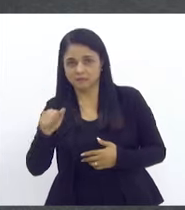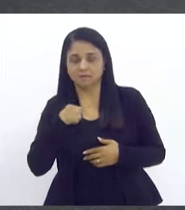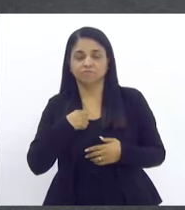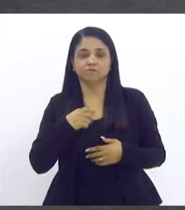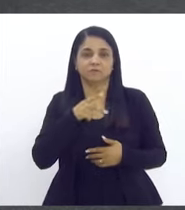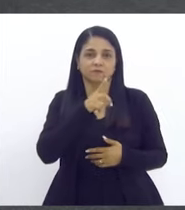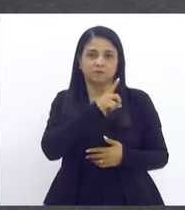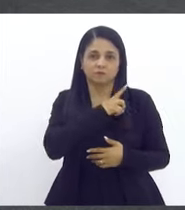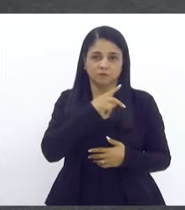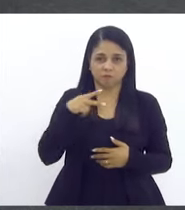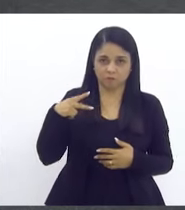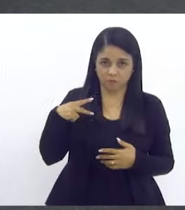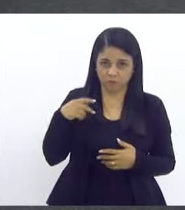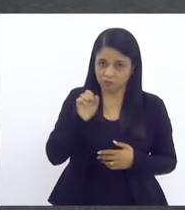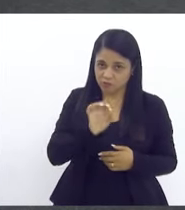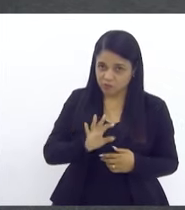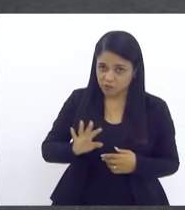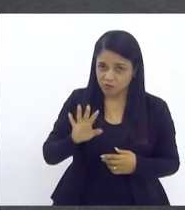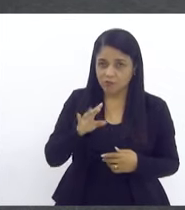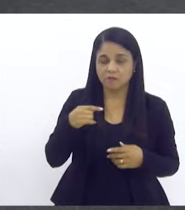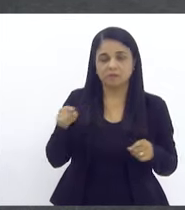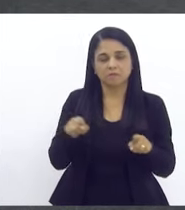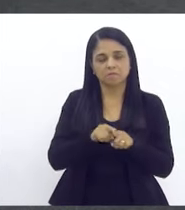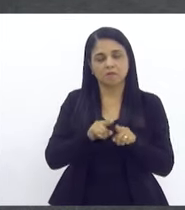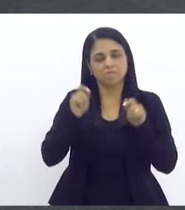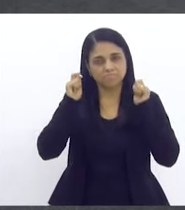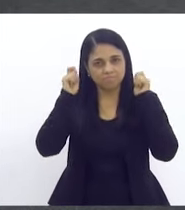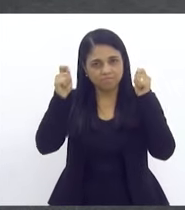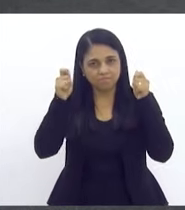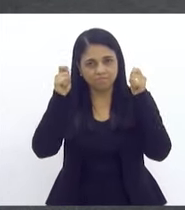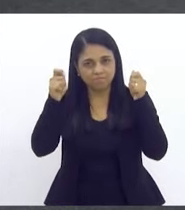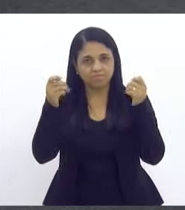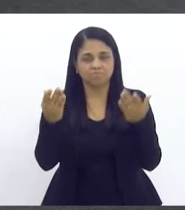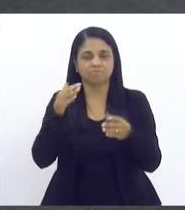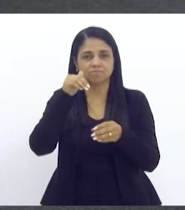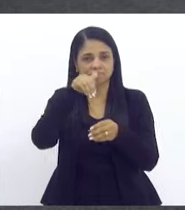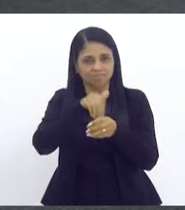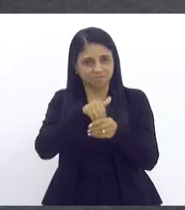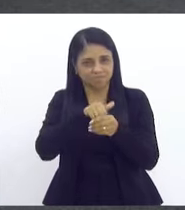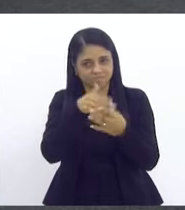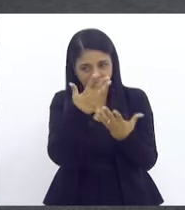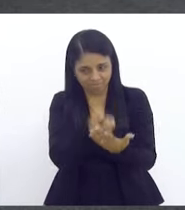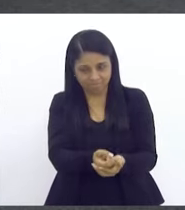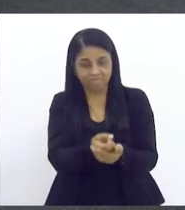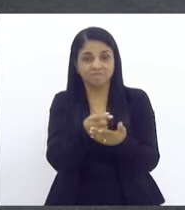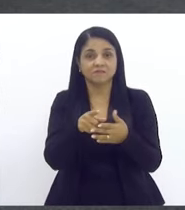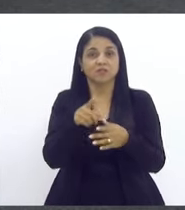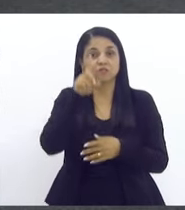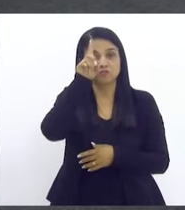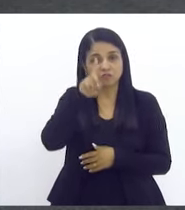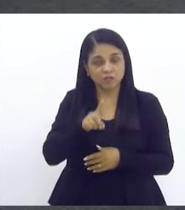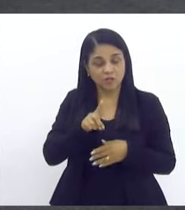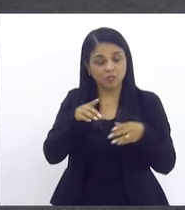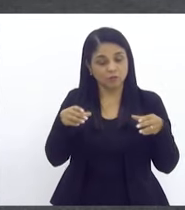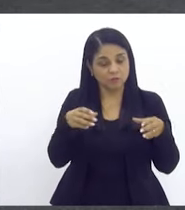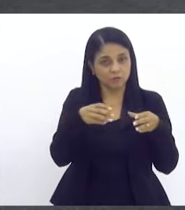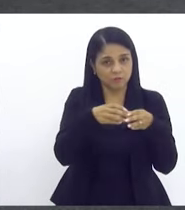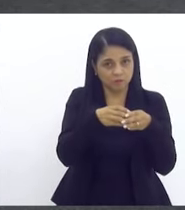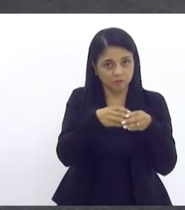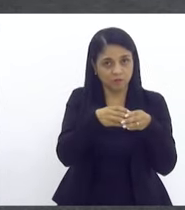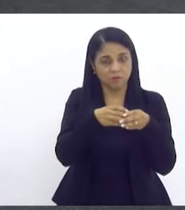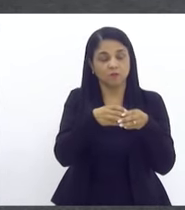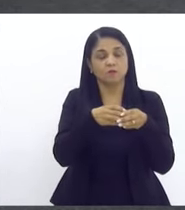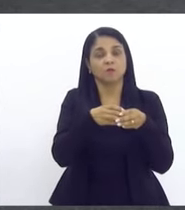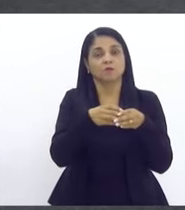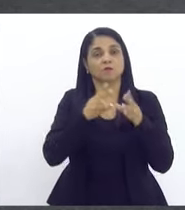as felicitações e manifestações favoráveis que aqui houveram. A gente da Comissão de Direitos Humanos tem um trabalho ímpar com o doutor